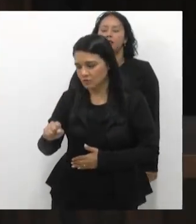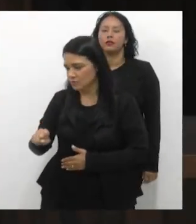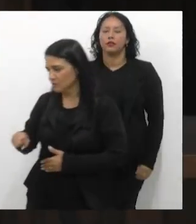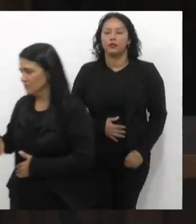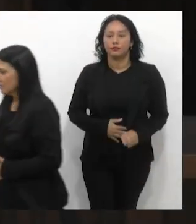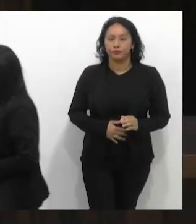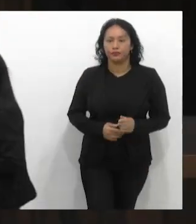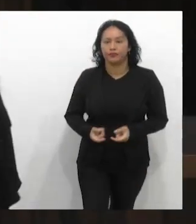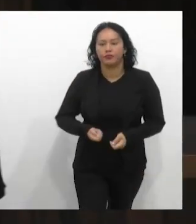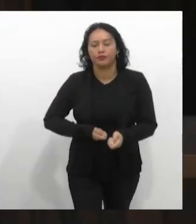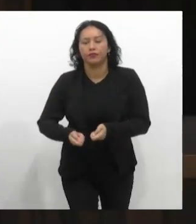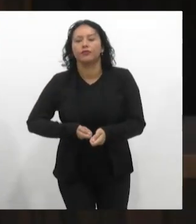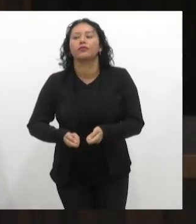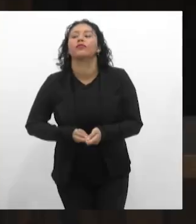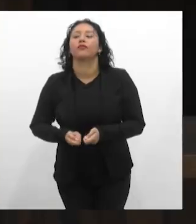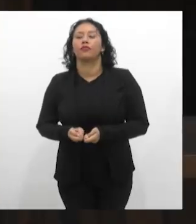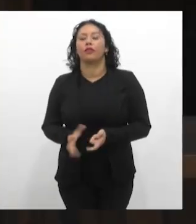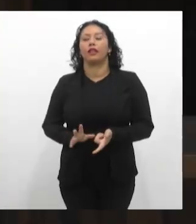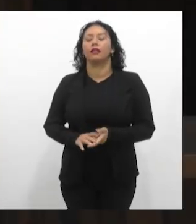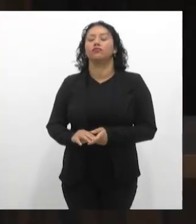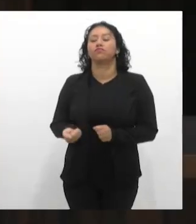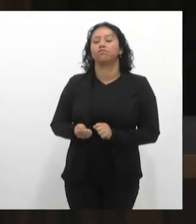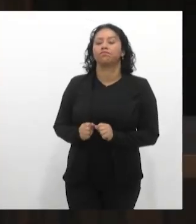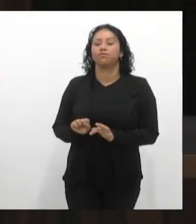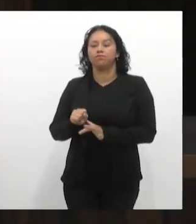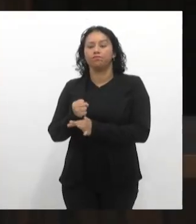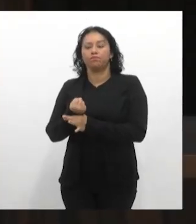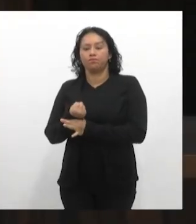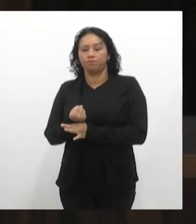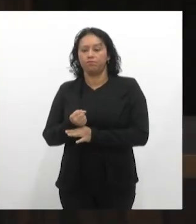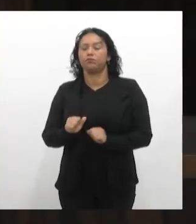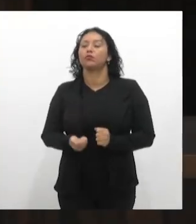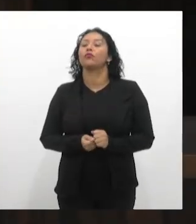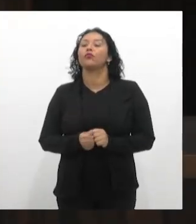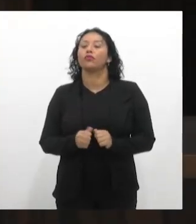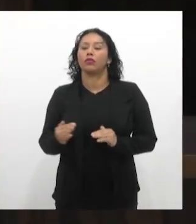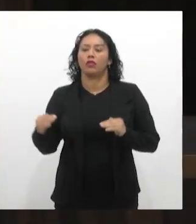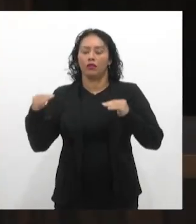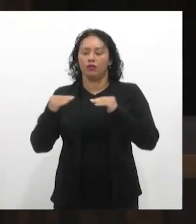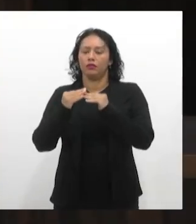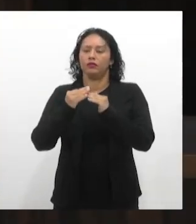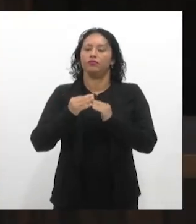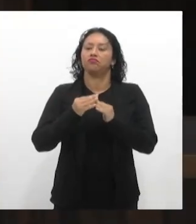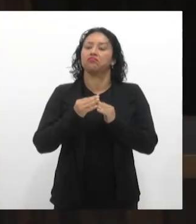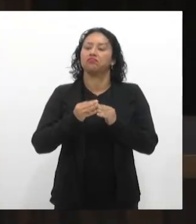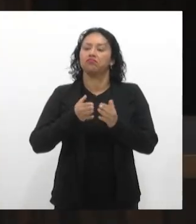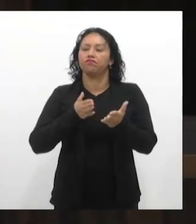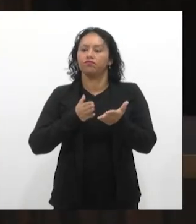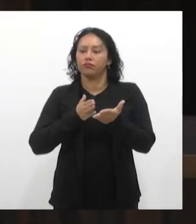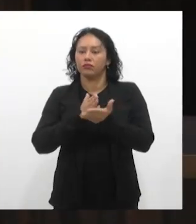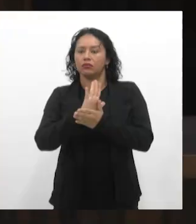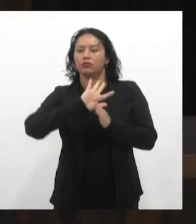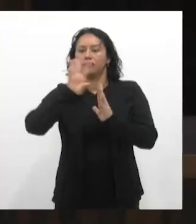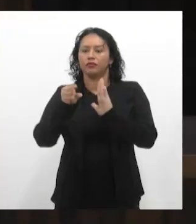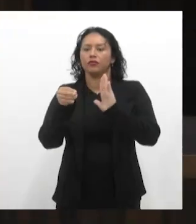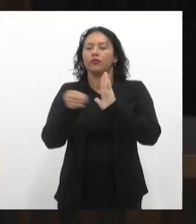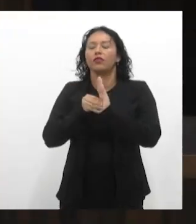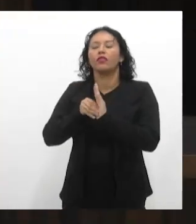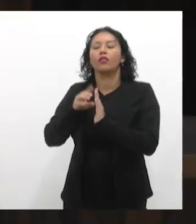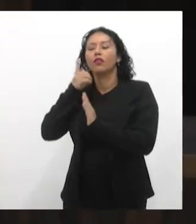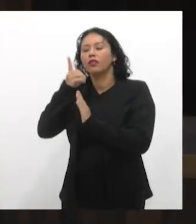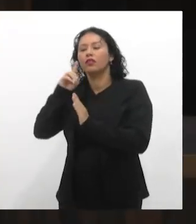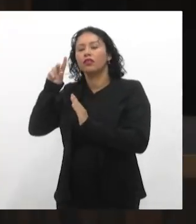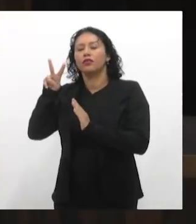Orçamento, Finanças, Fiscalização Financeira e Controle, favorável com voto em separado, favorável com emendas do deputado Vinícius